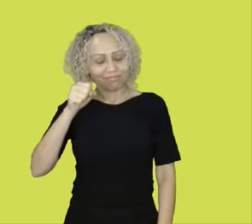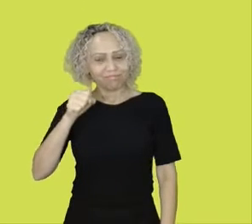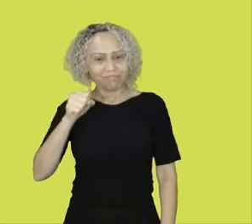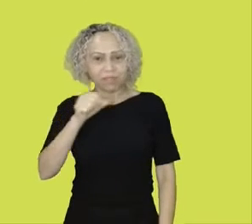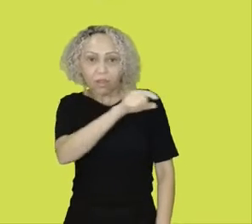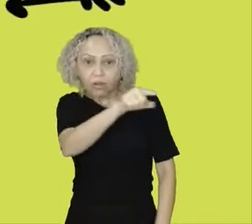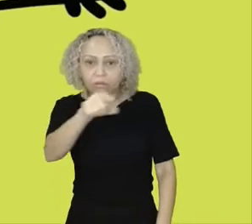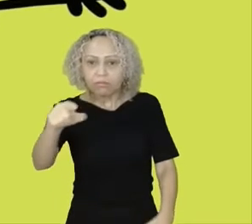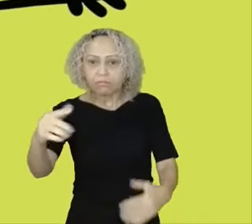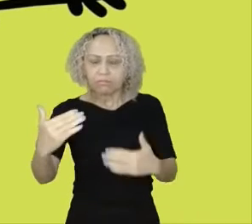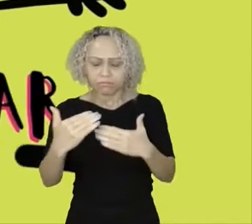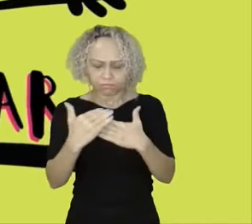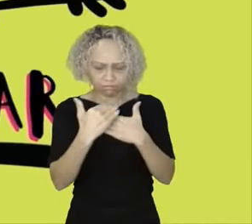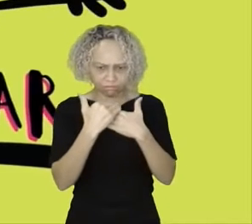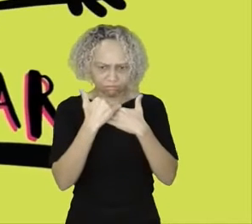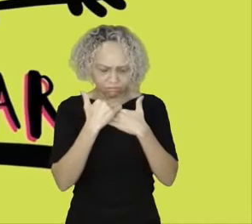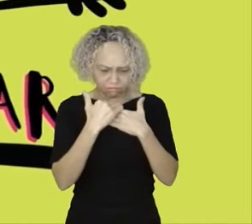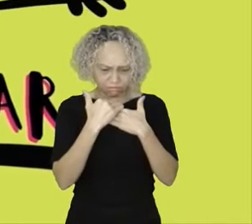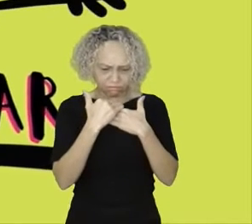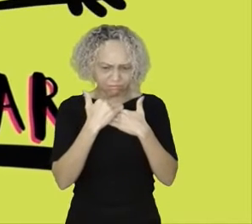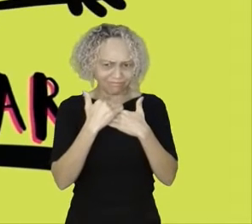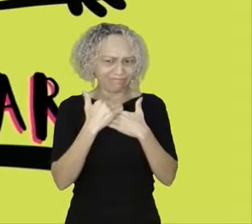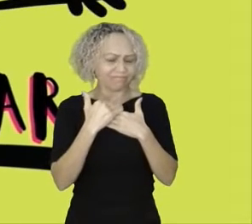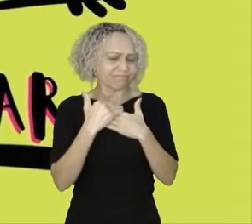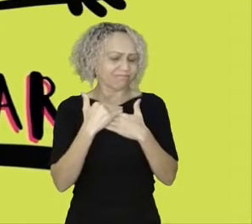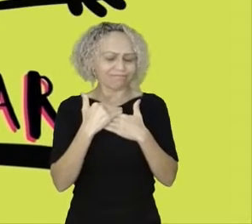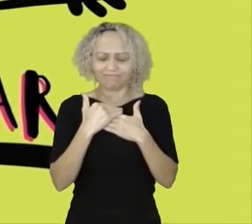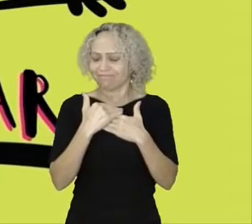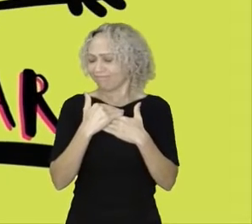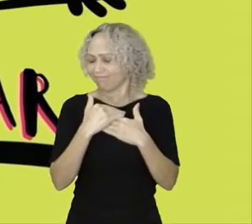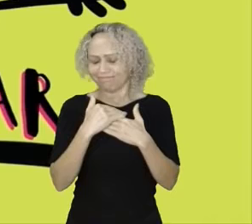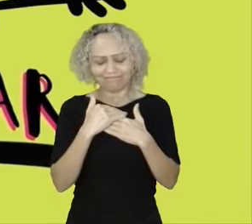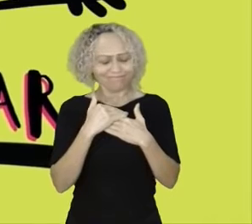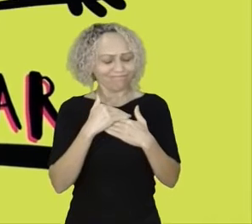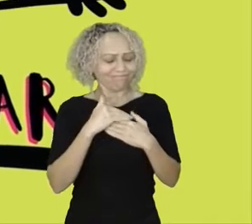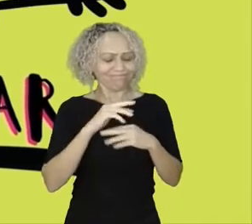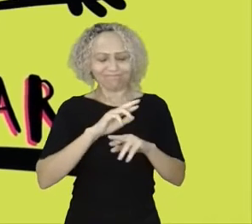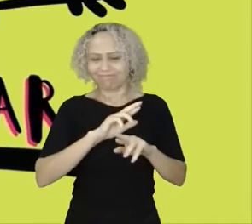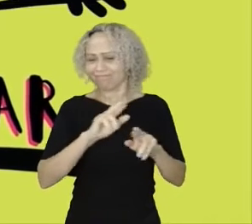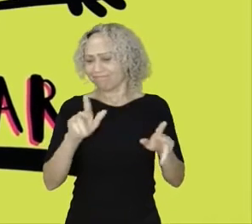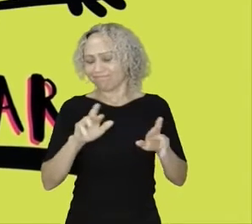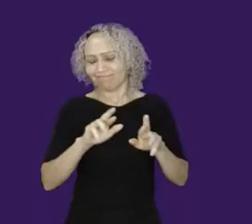Não vão mais conseguir me anular, me calar.